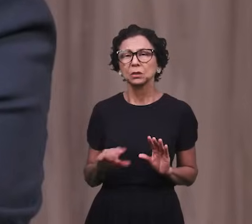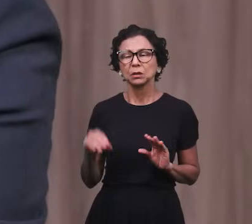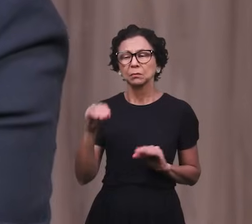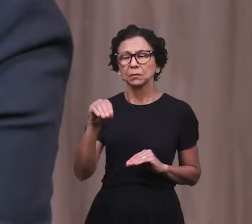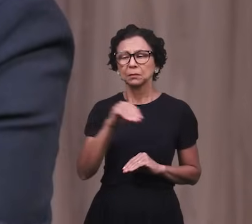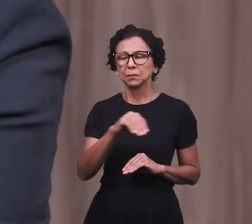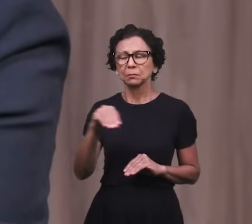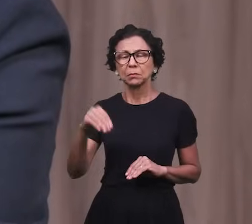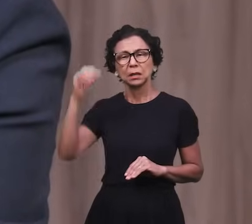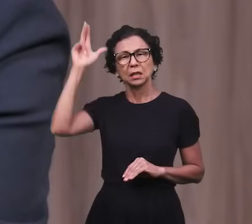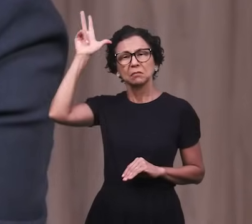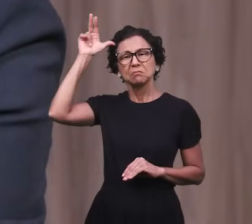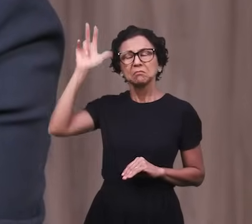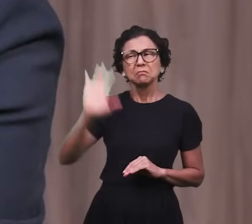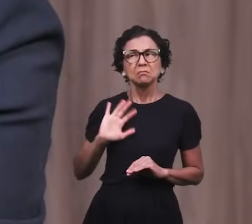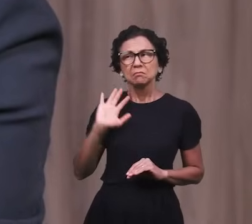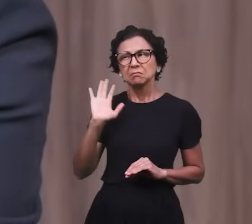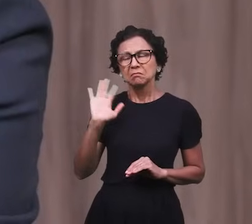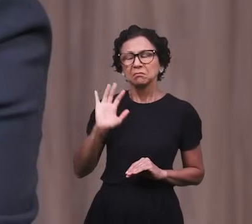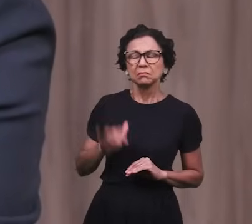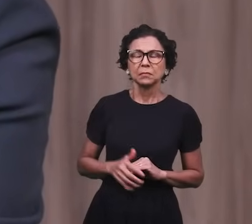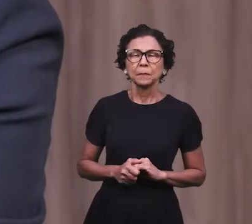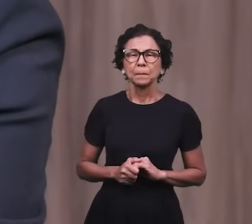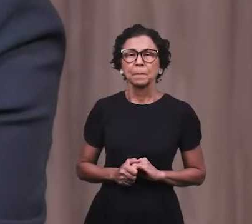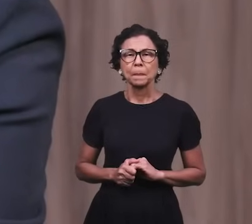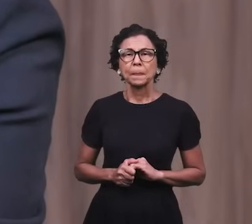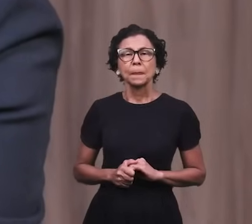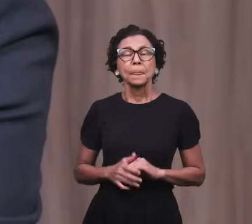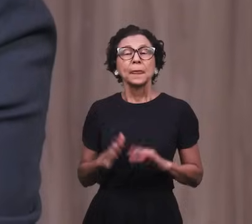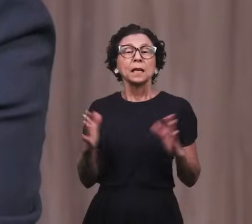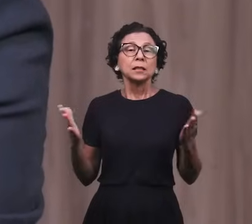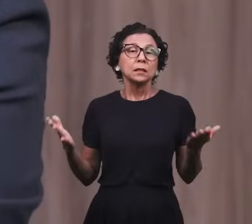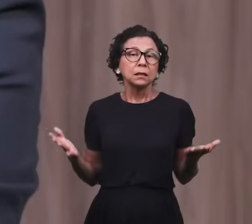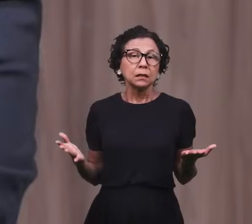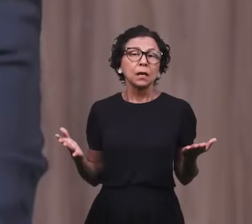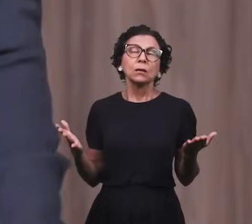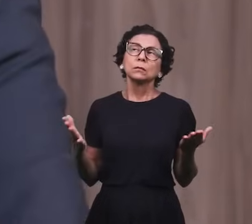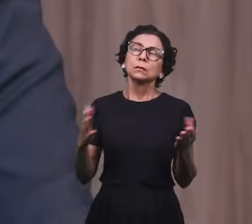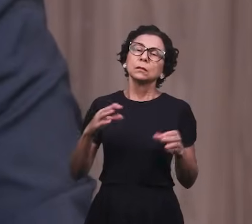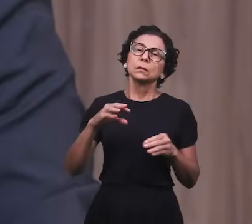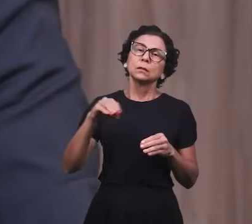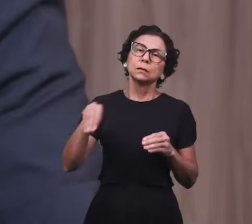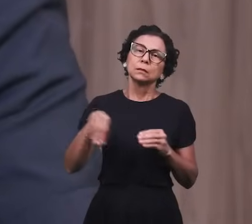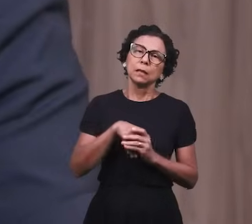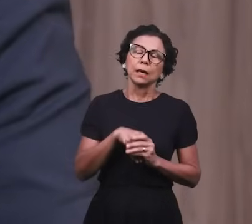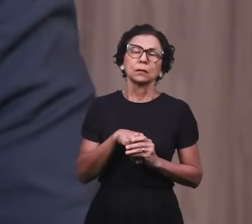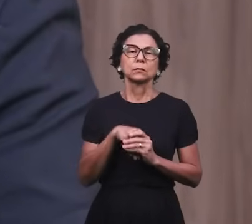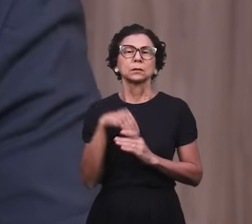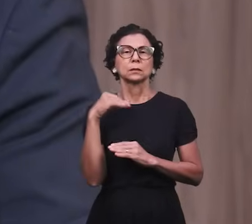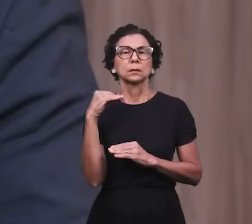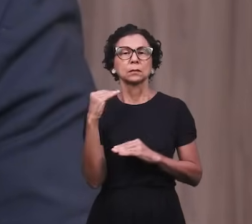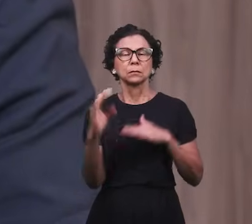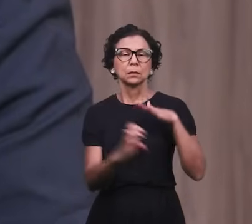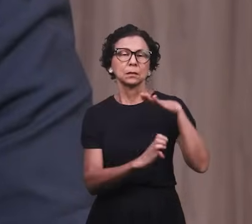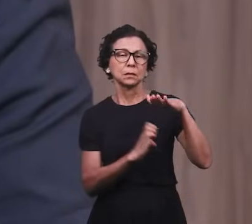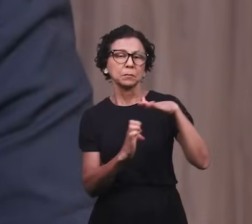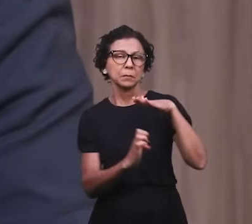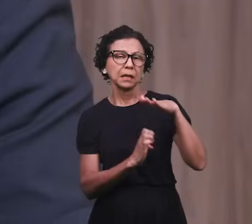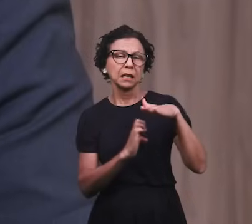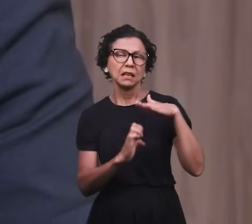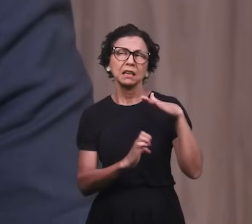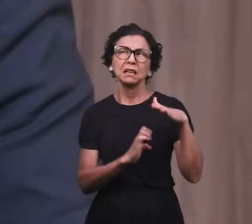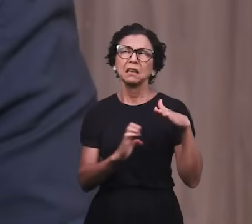alteração nas empresas, nos meios de produção, ou até mesmo no dia a dia das